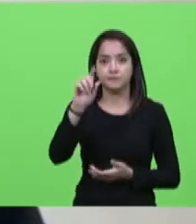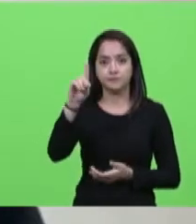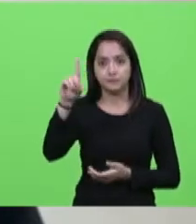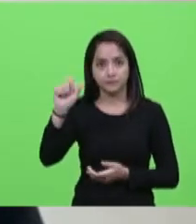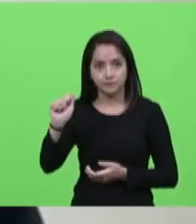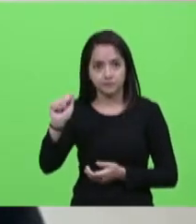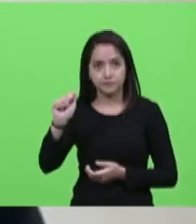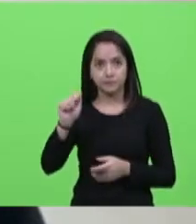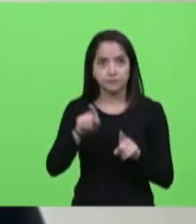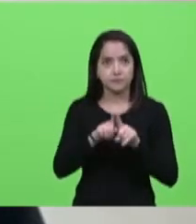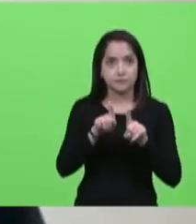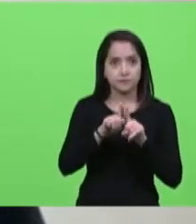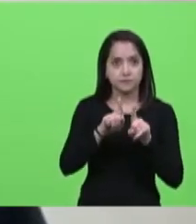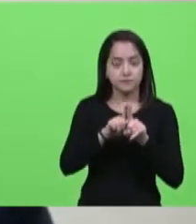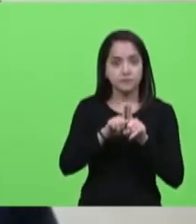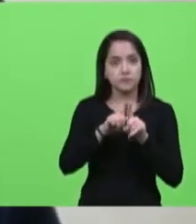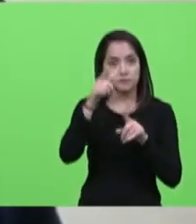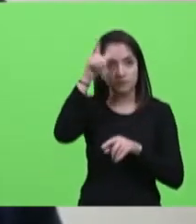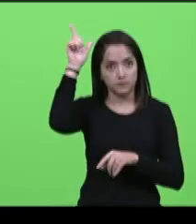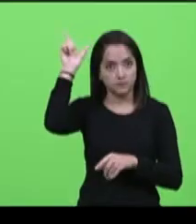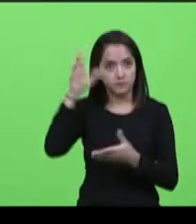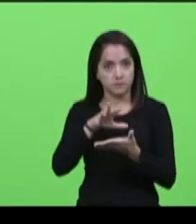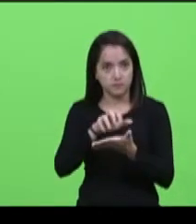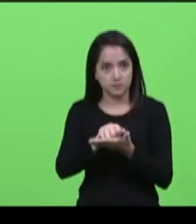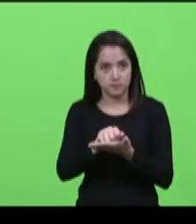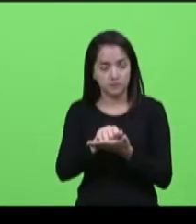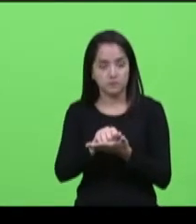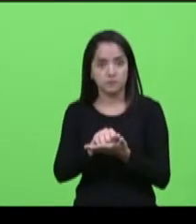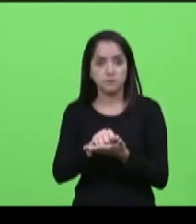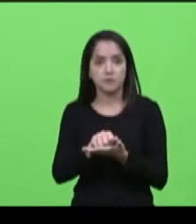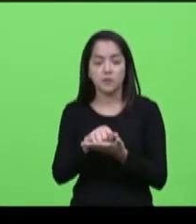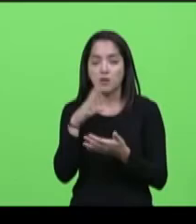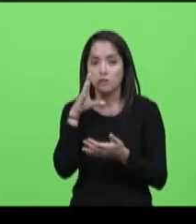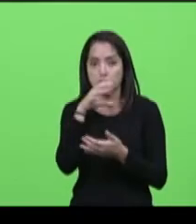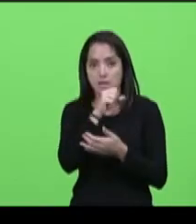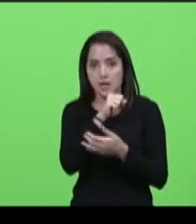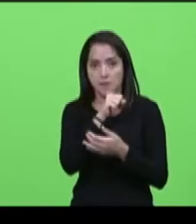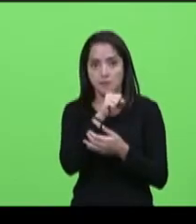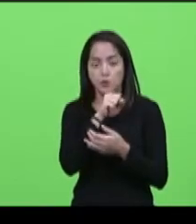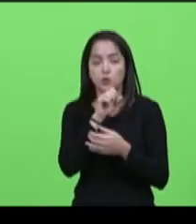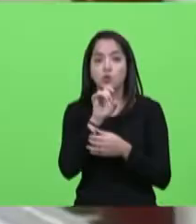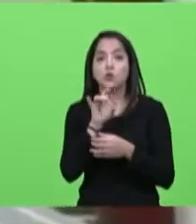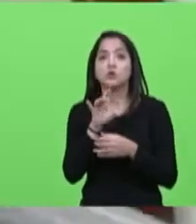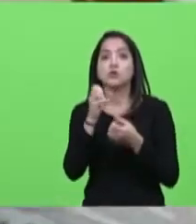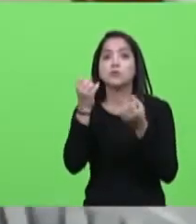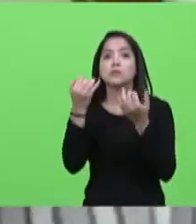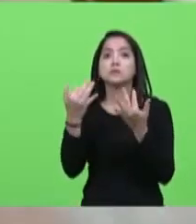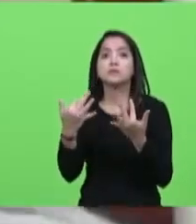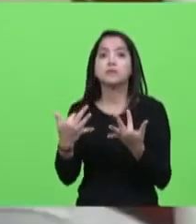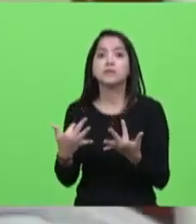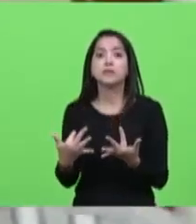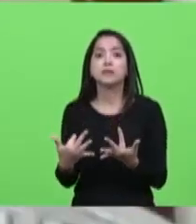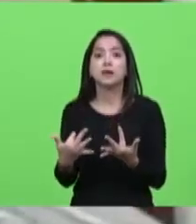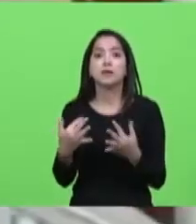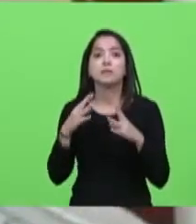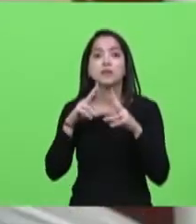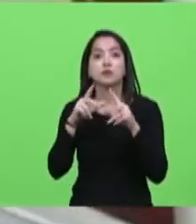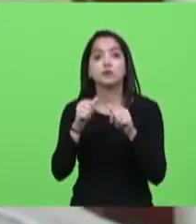deputado Sargento Lima inscritos. Não, serei breve, bem rápida, só para dizer que para todos